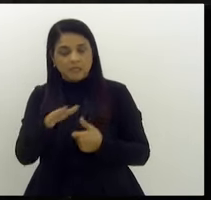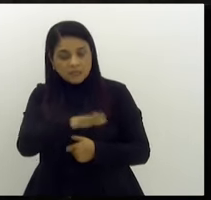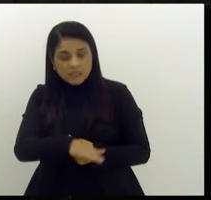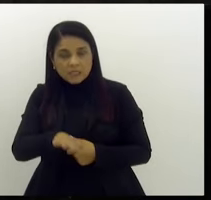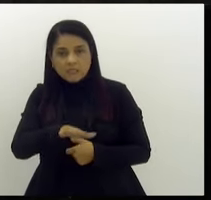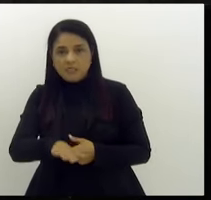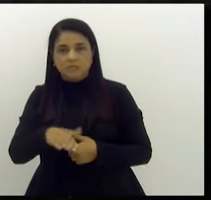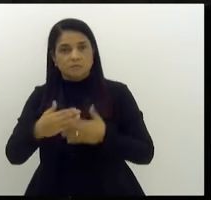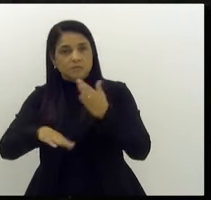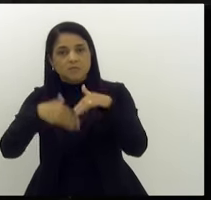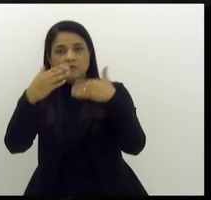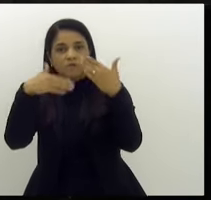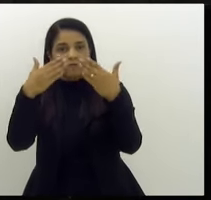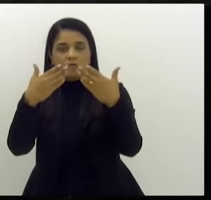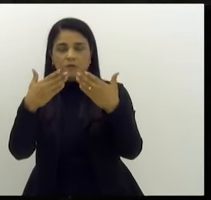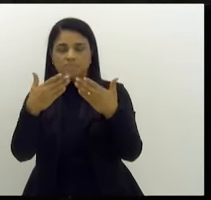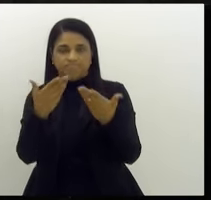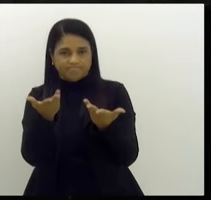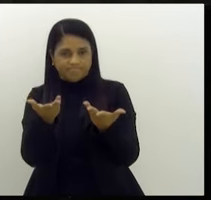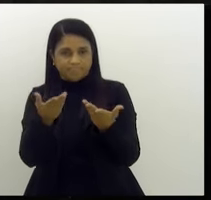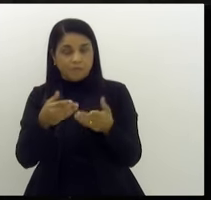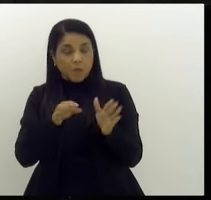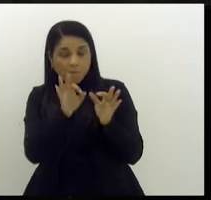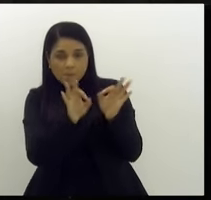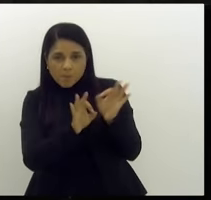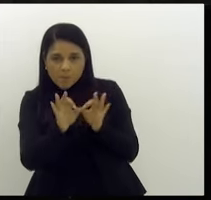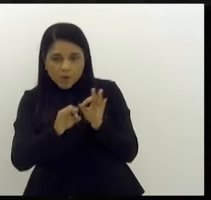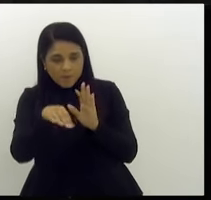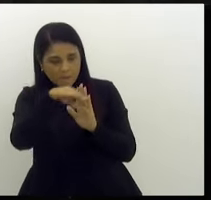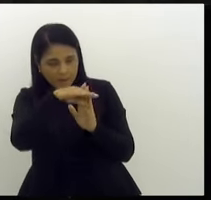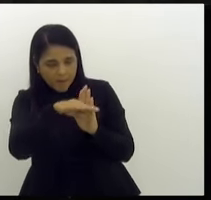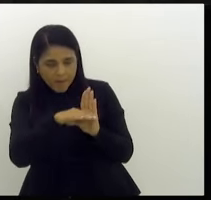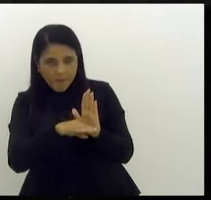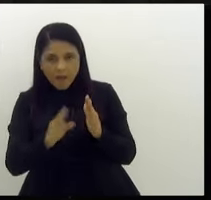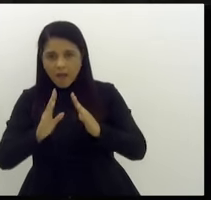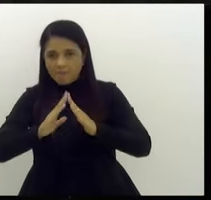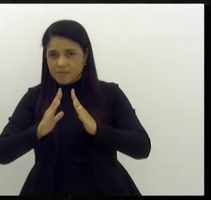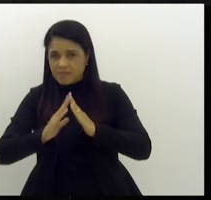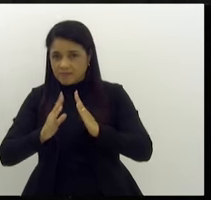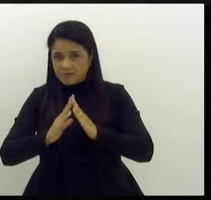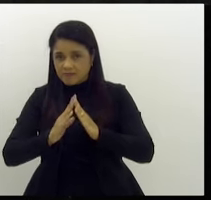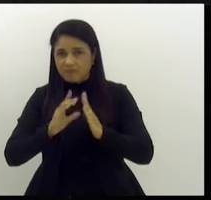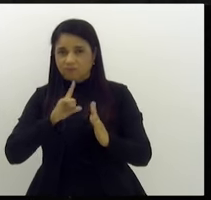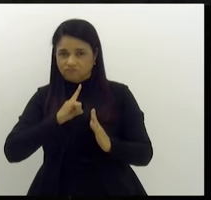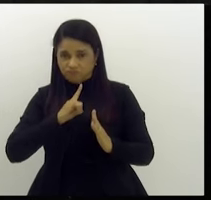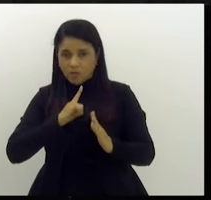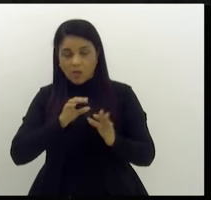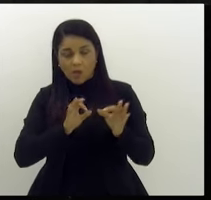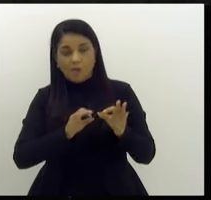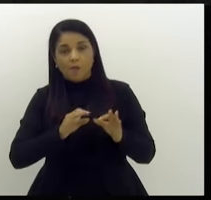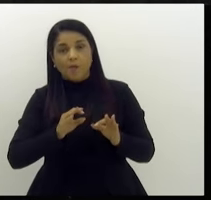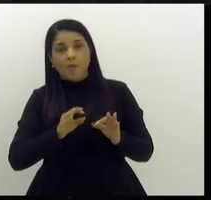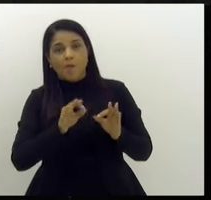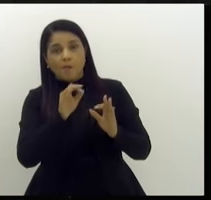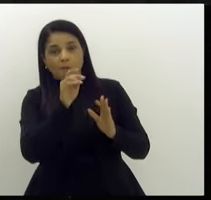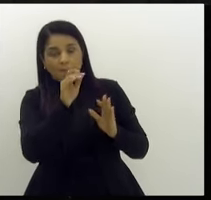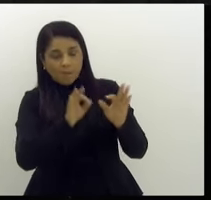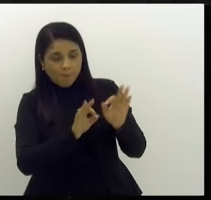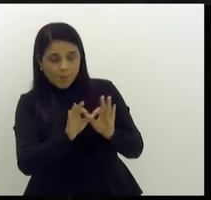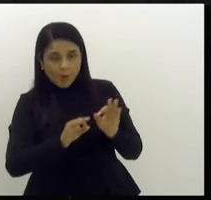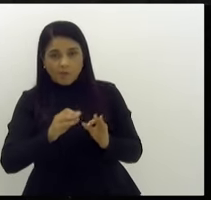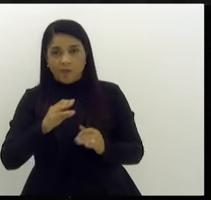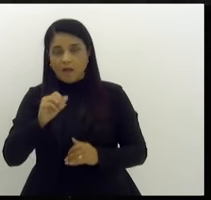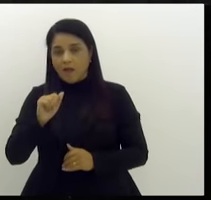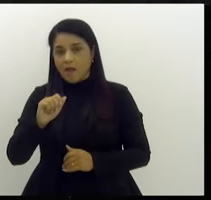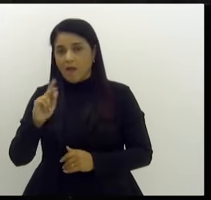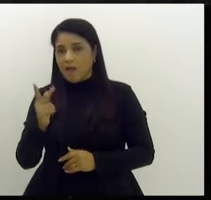desenvolvam e que hoje programas que falam de habitação no nosso estado como o programa mais e o programa casa